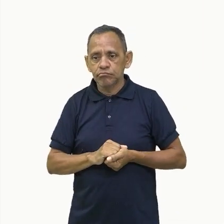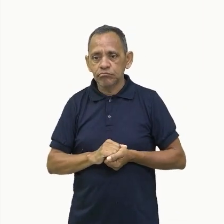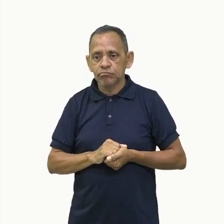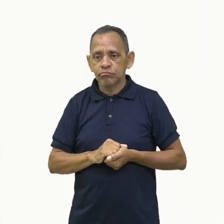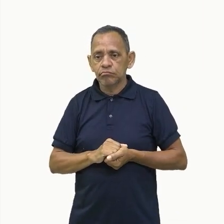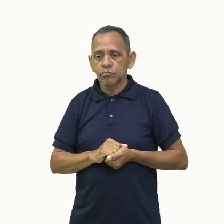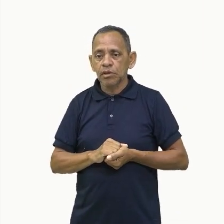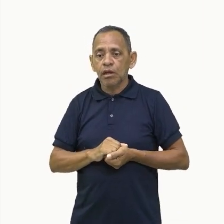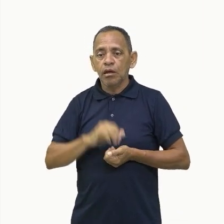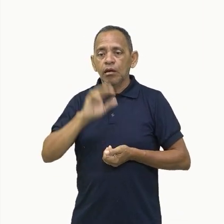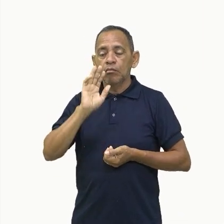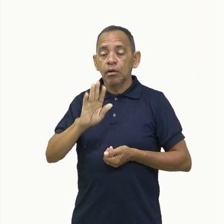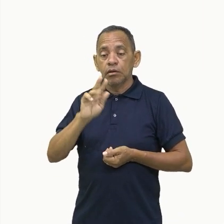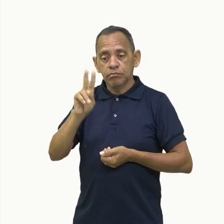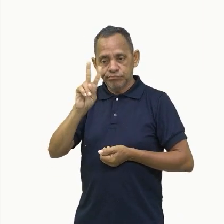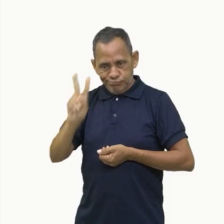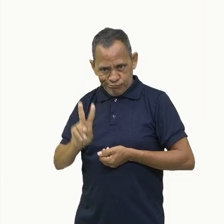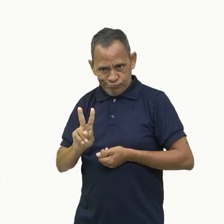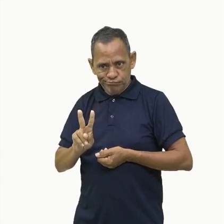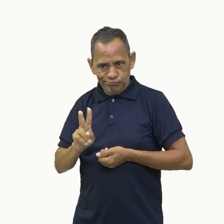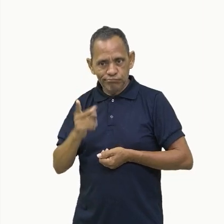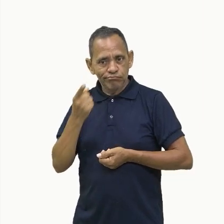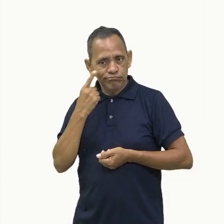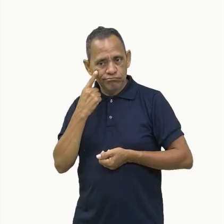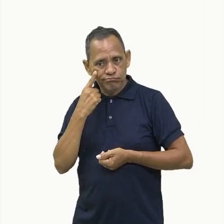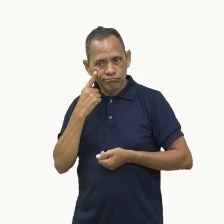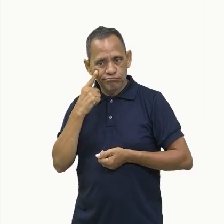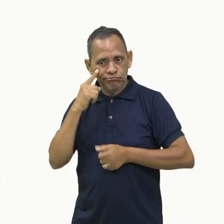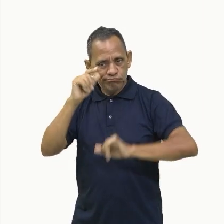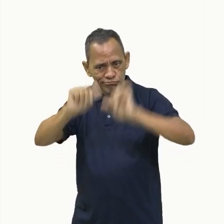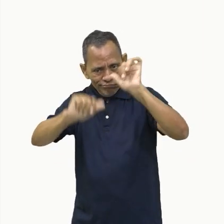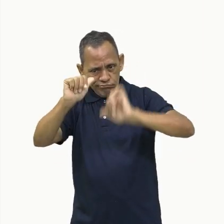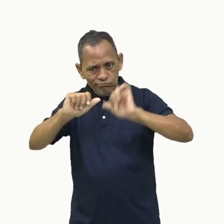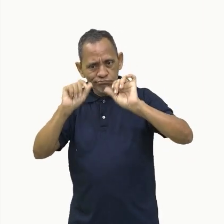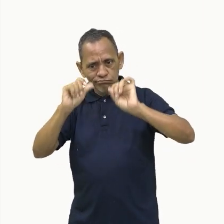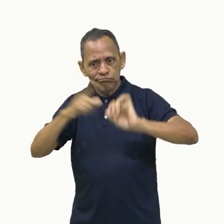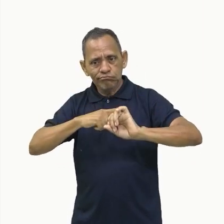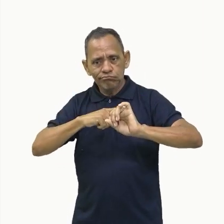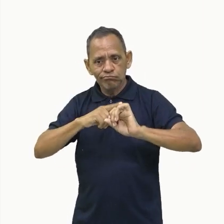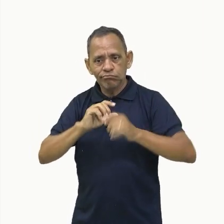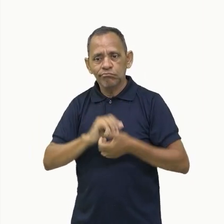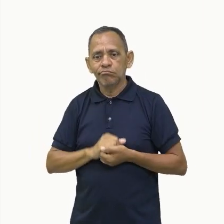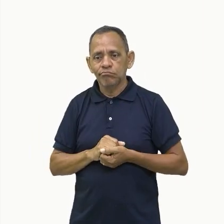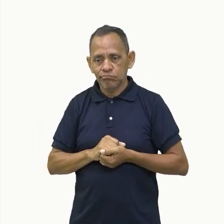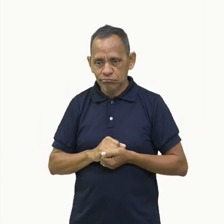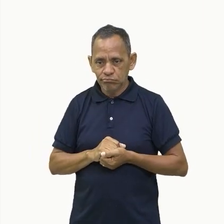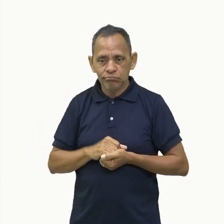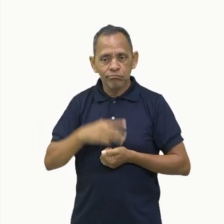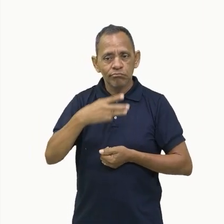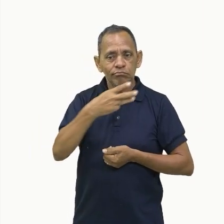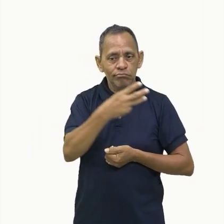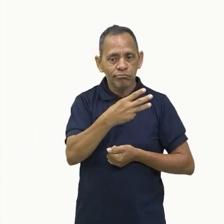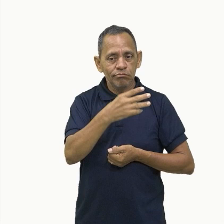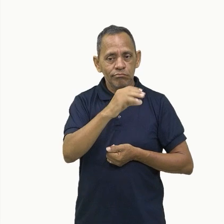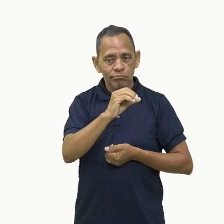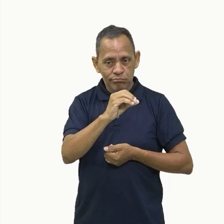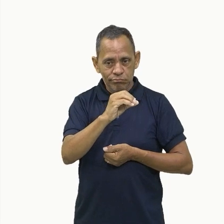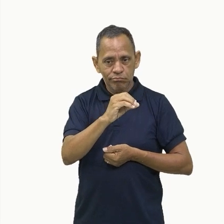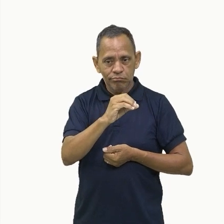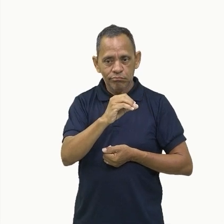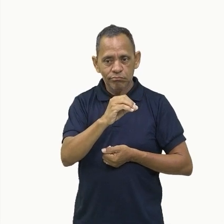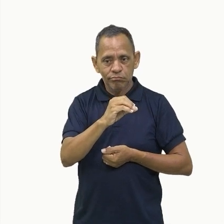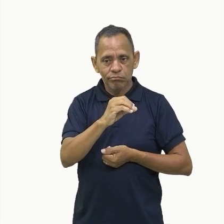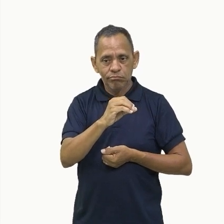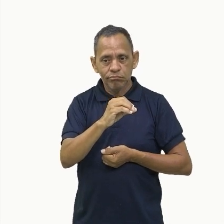a Venezuela, né, a gente vai analisar aí, né, que vai ter em torno de 30, começa em 30,